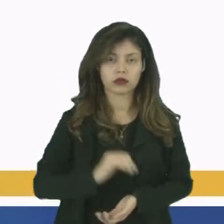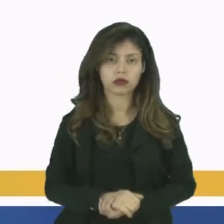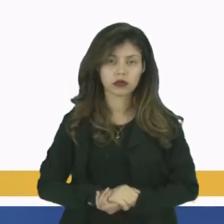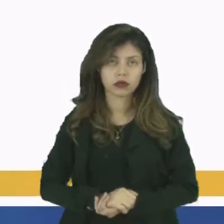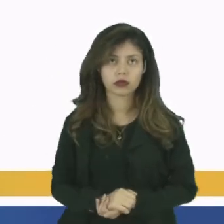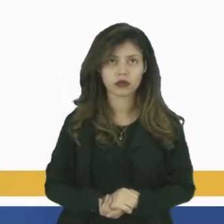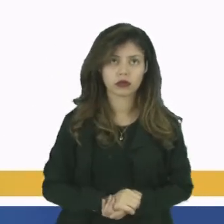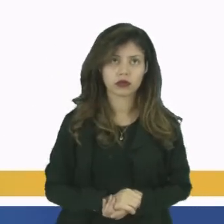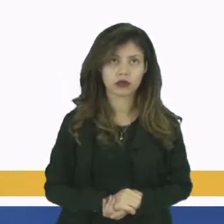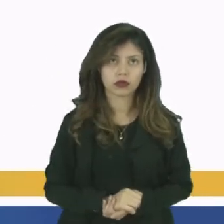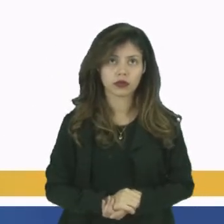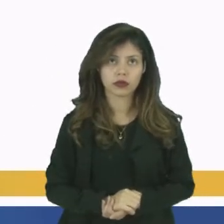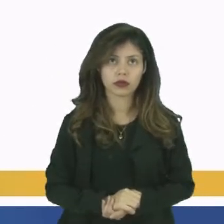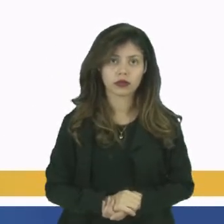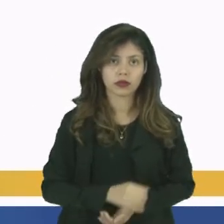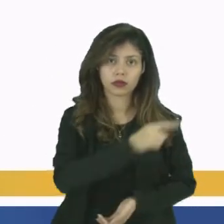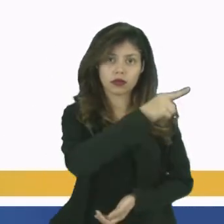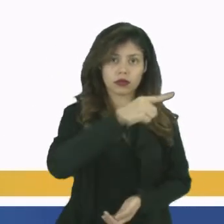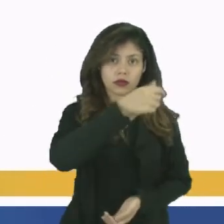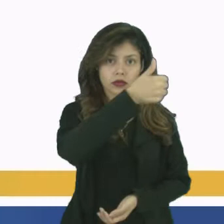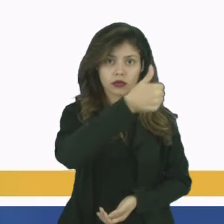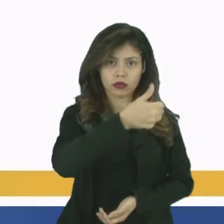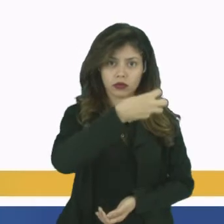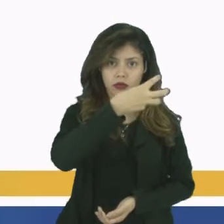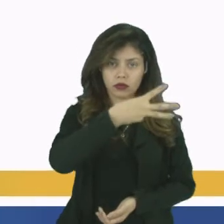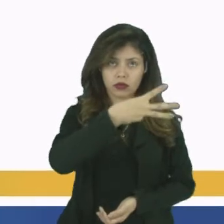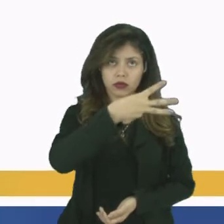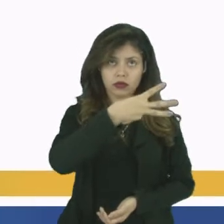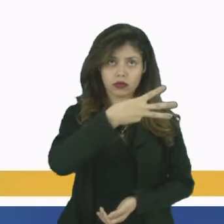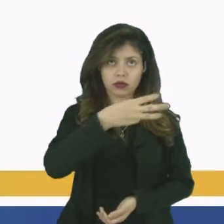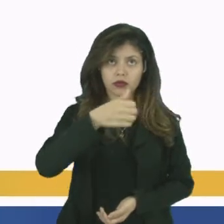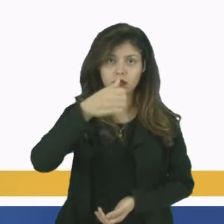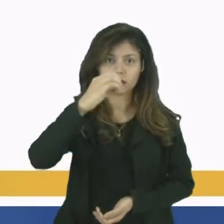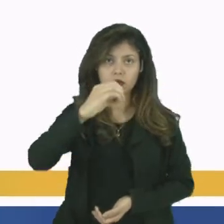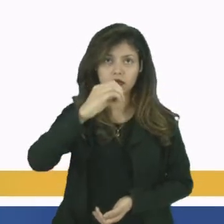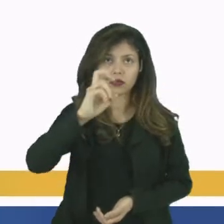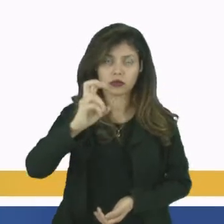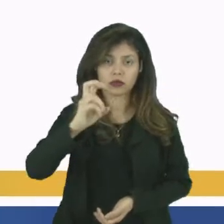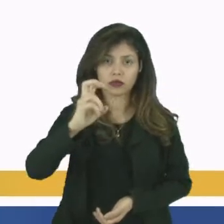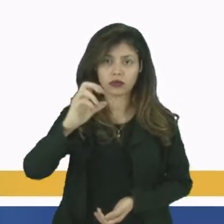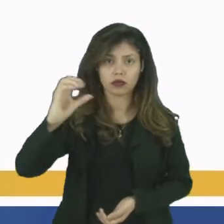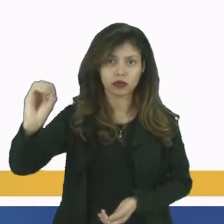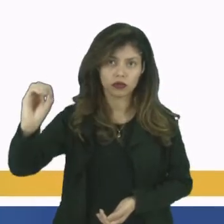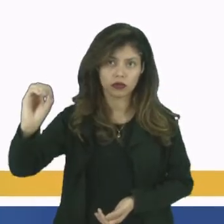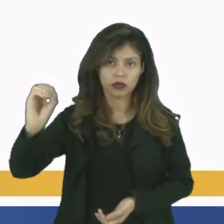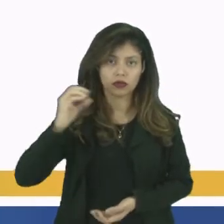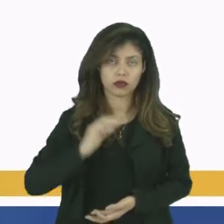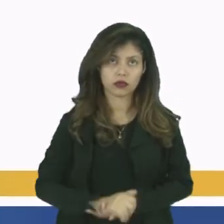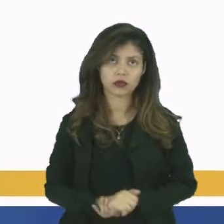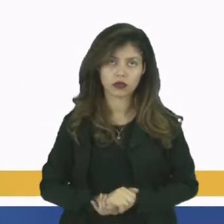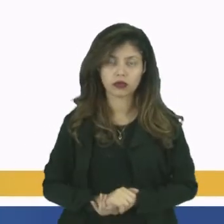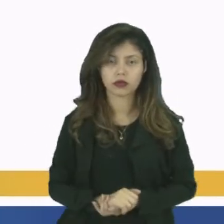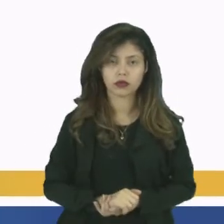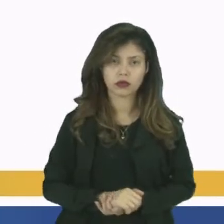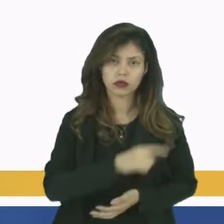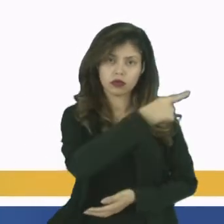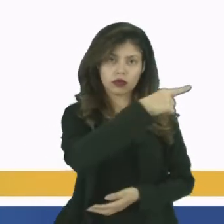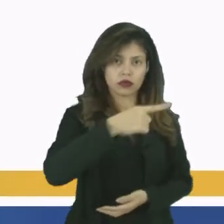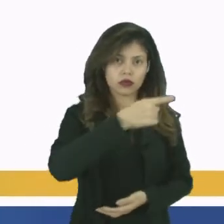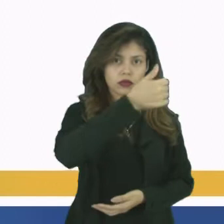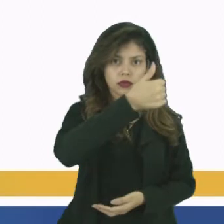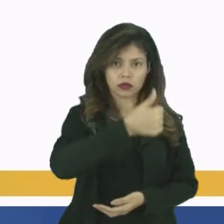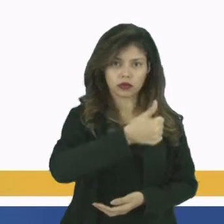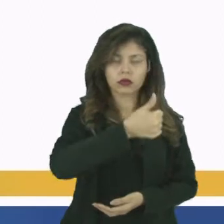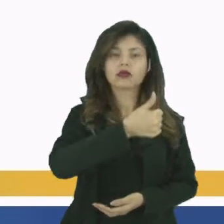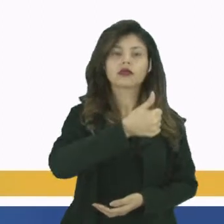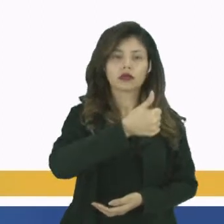menos 1. Na terceira linha, menos 3, 0, 5 e 0.